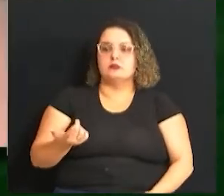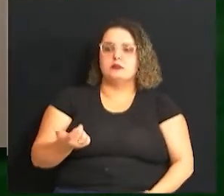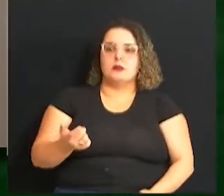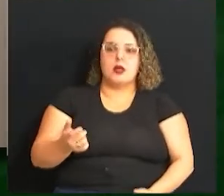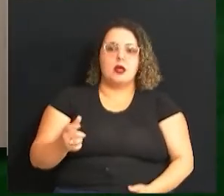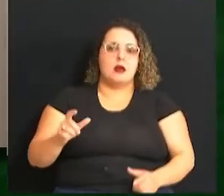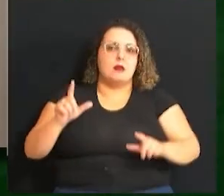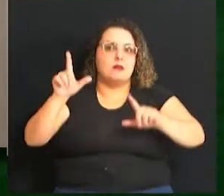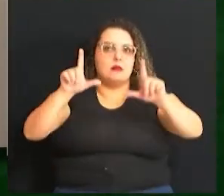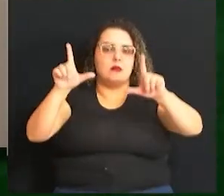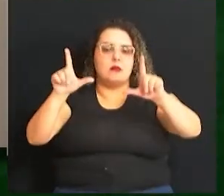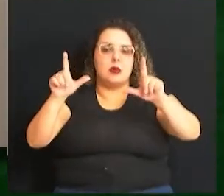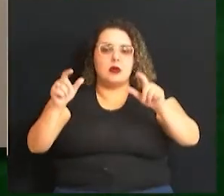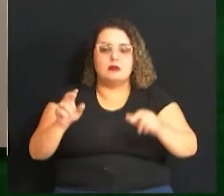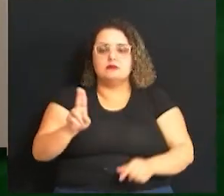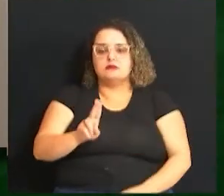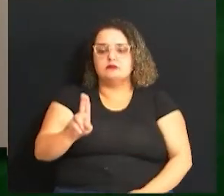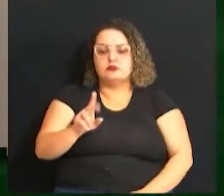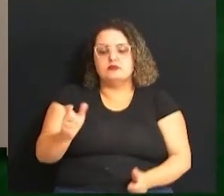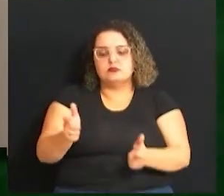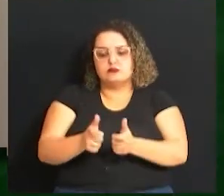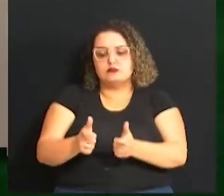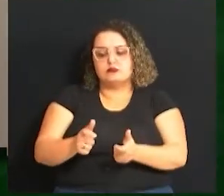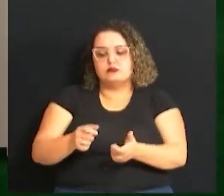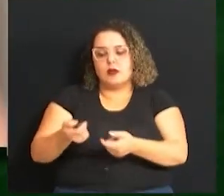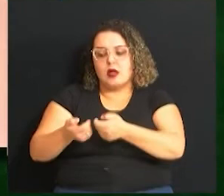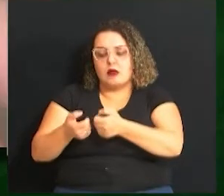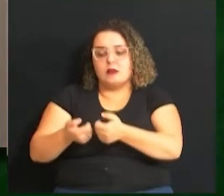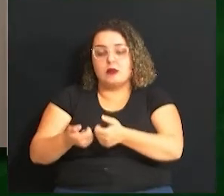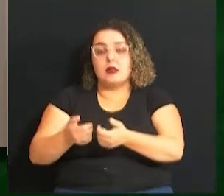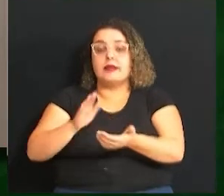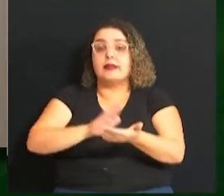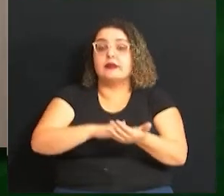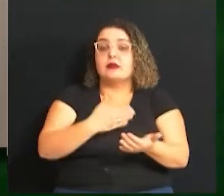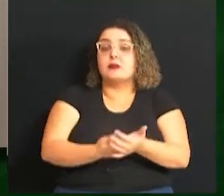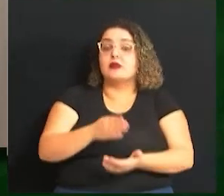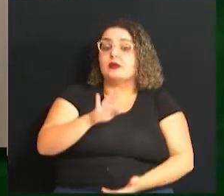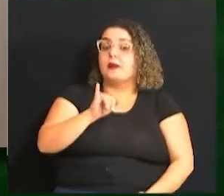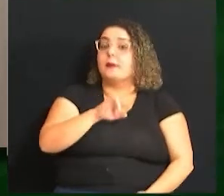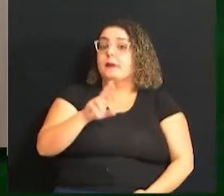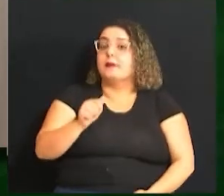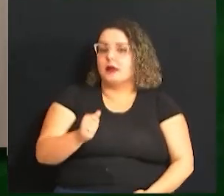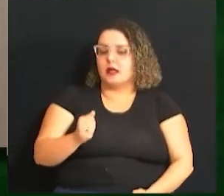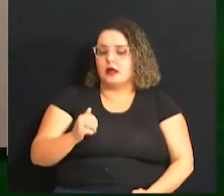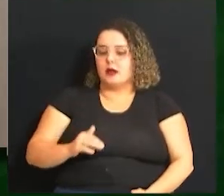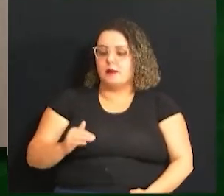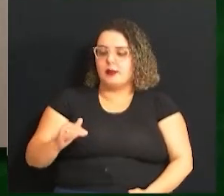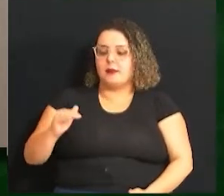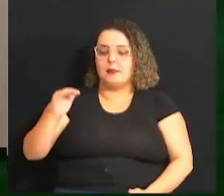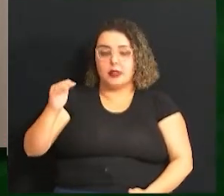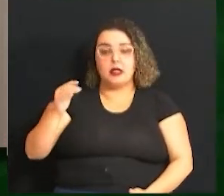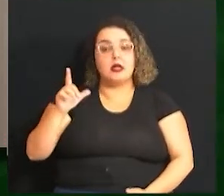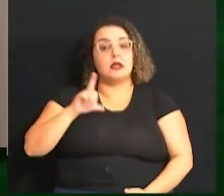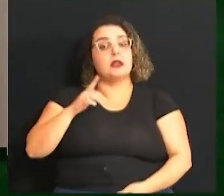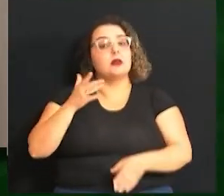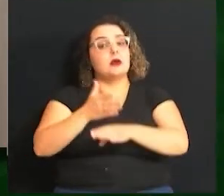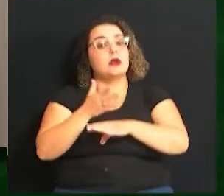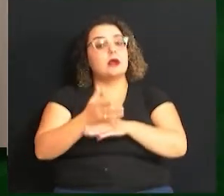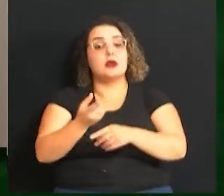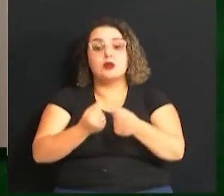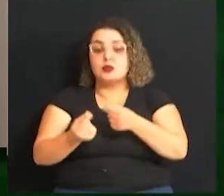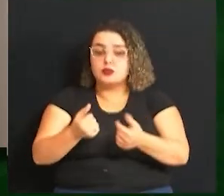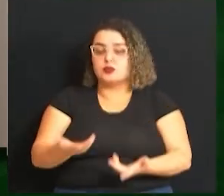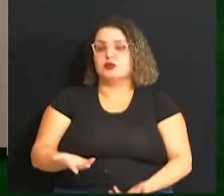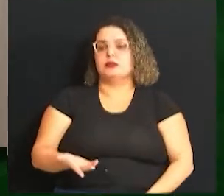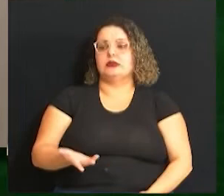reduzindo a exposição a telas, por exemplo, interpretando a birra, atuando na previsibilidade. Conforme essa criança cresce, ela começa a ter